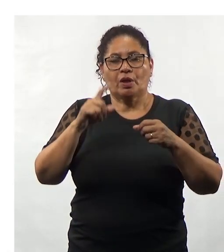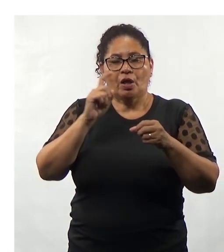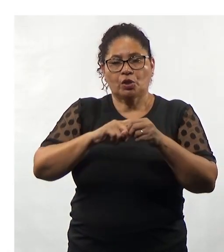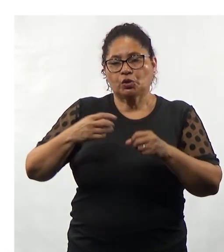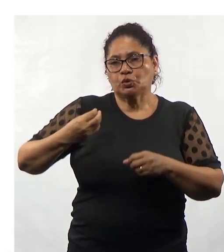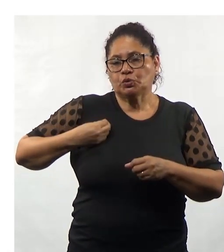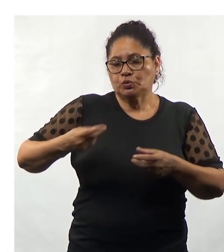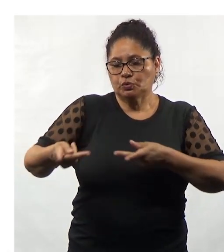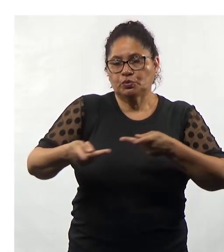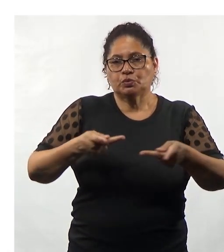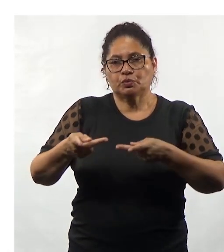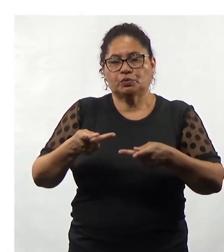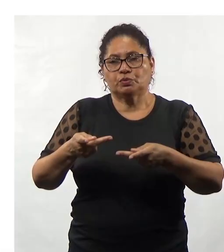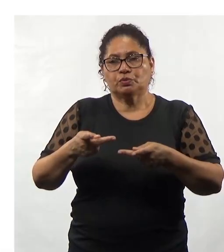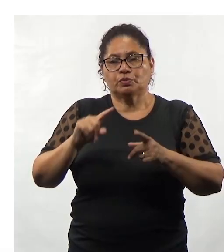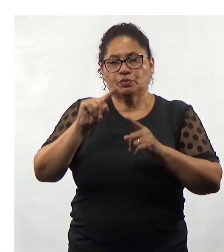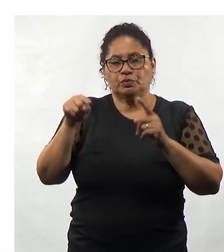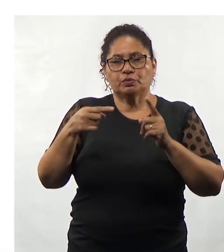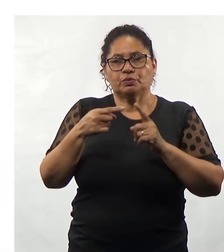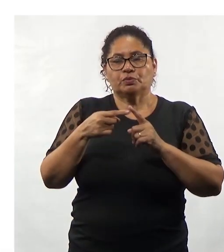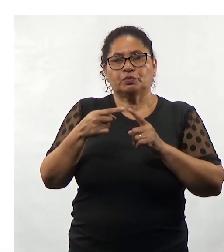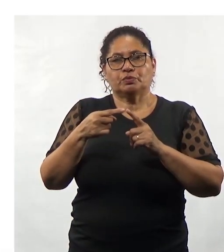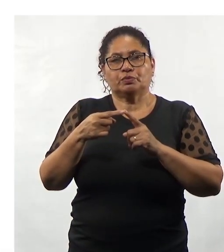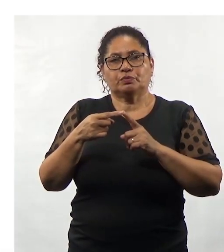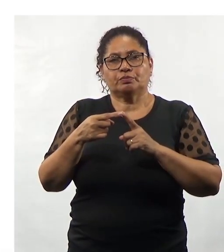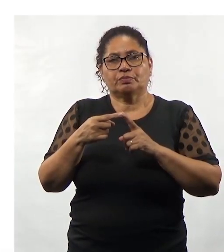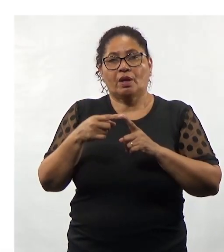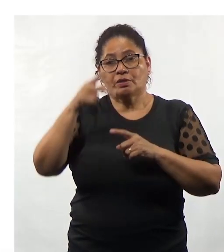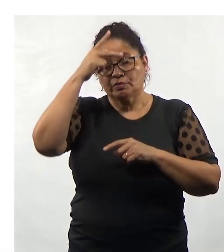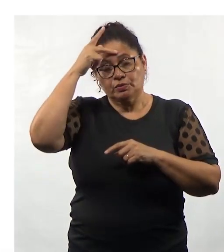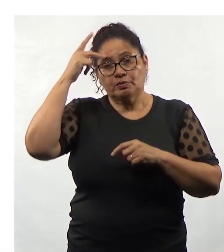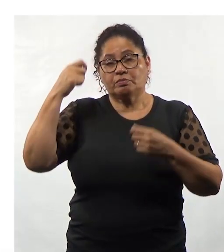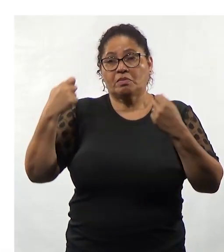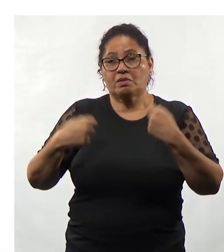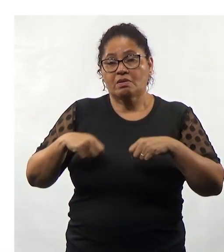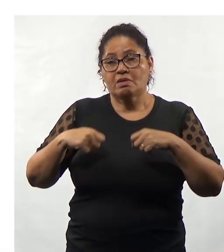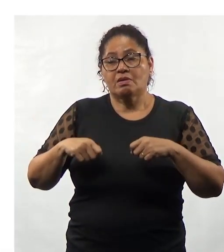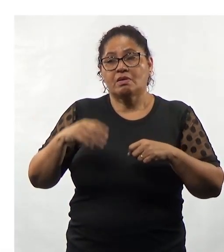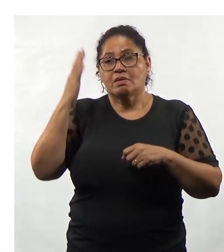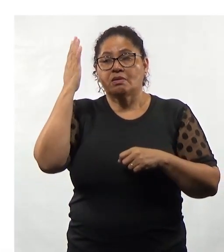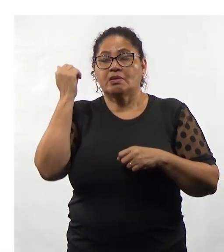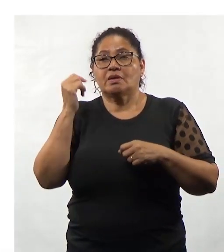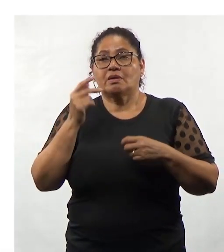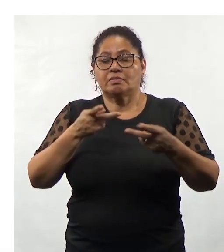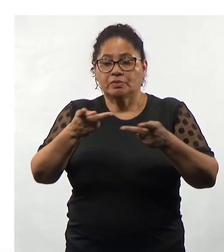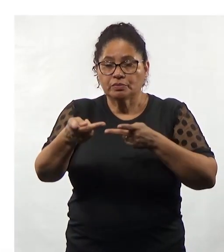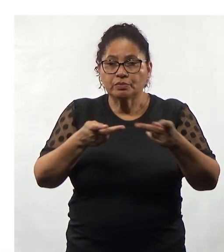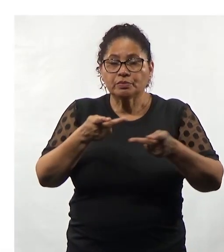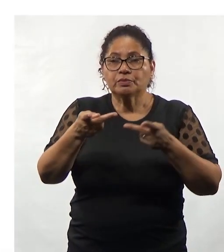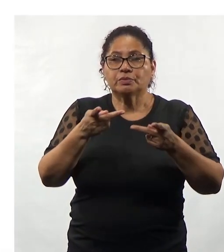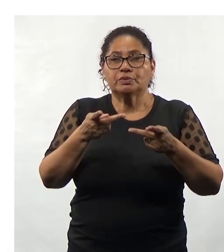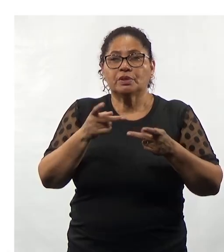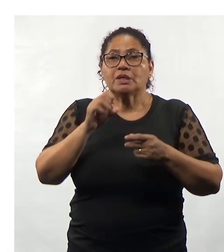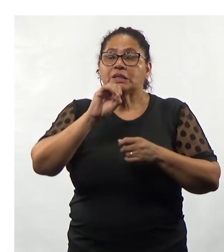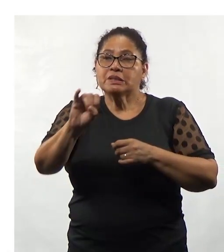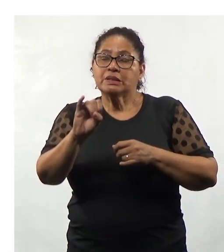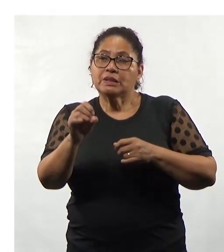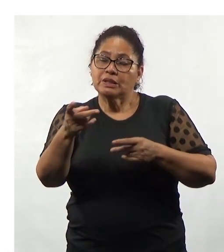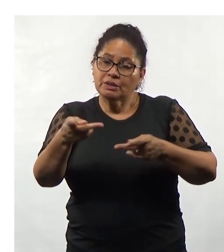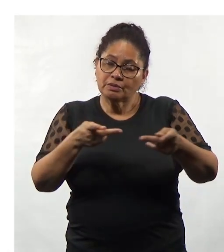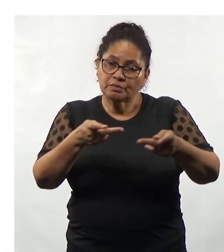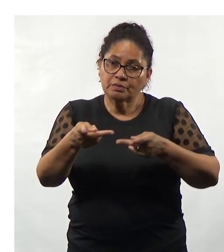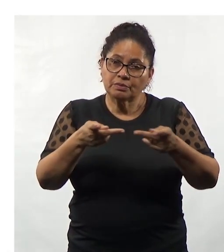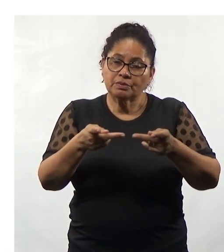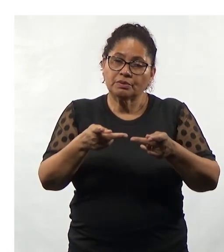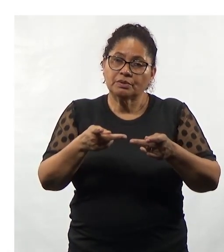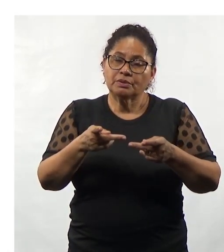nota obtida pelo projeto para os respectivos proponentes. Então as pessoas precisam saber, quem propôs o projeto, né, se esse